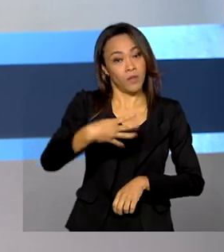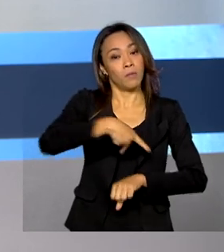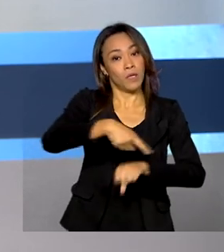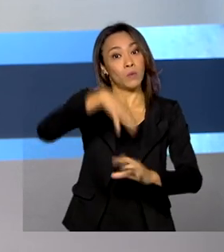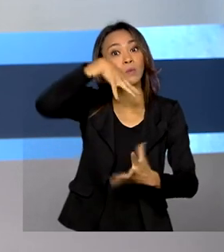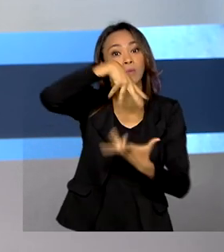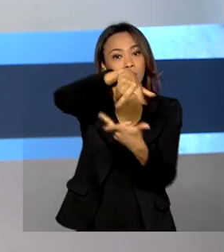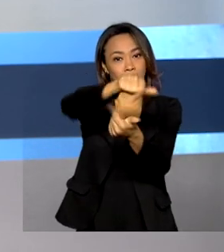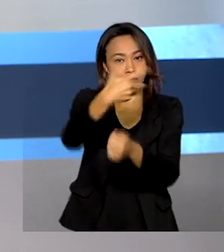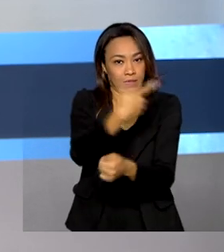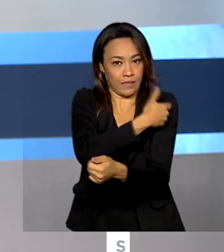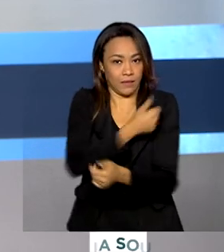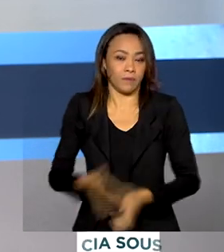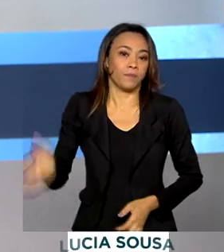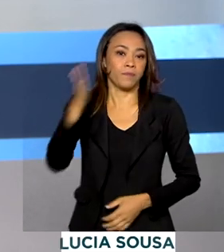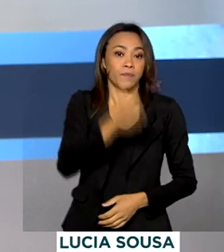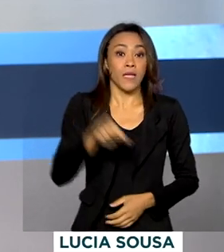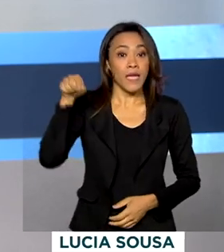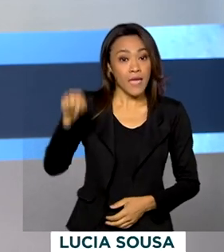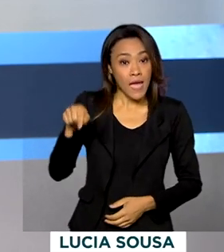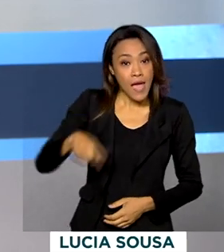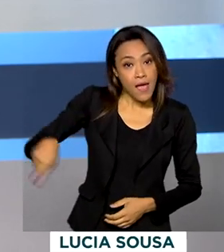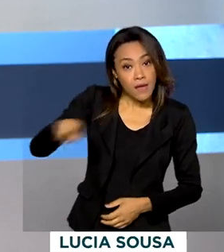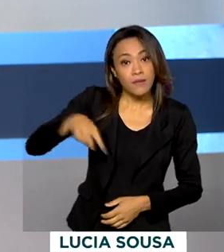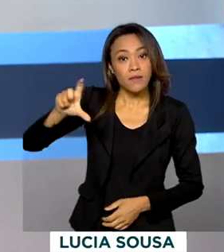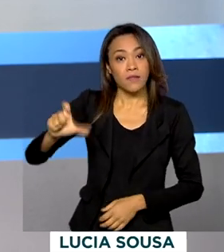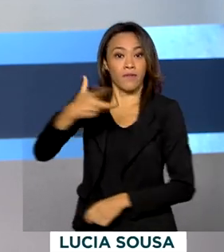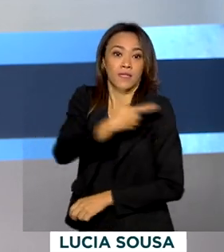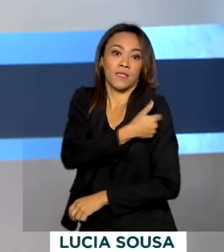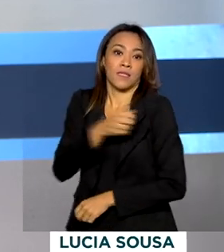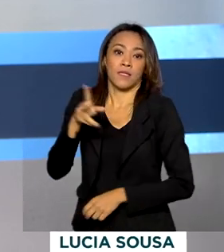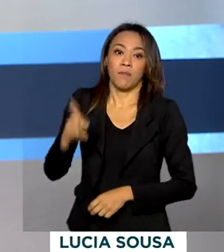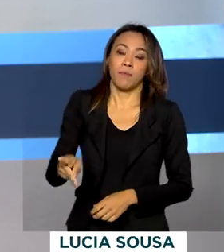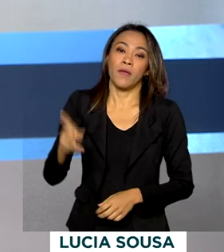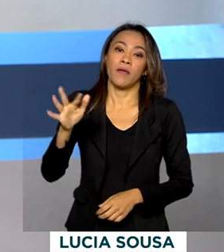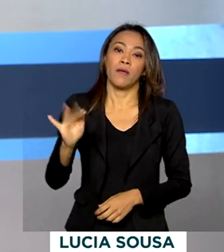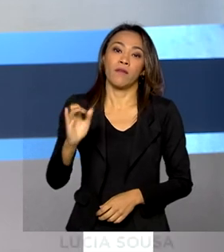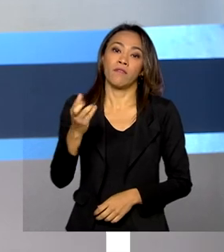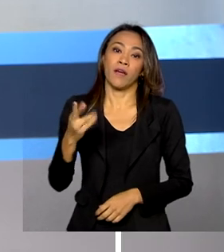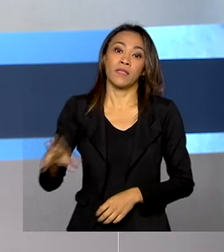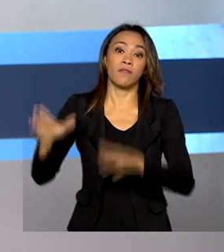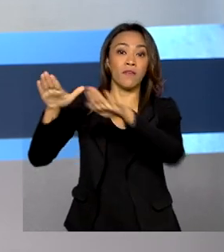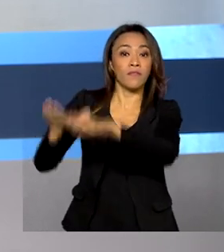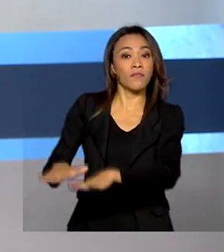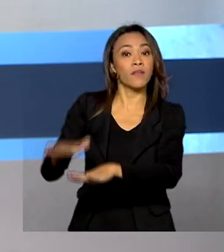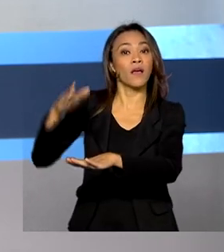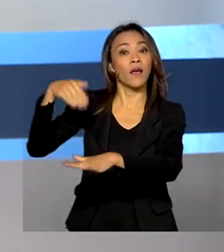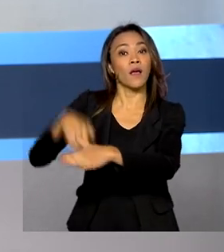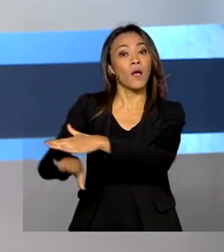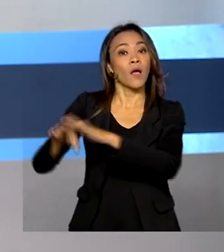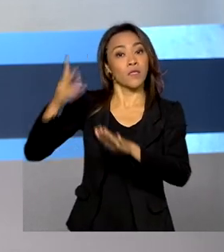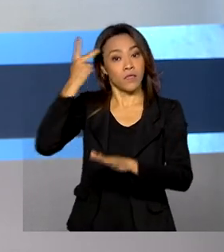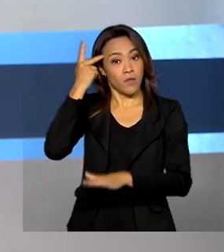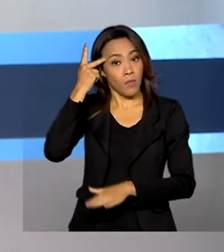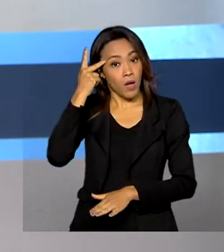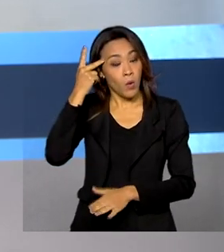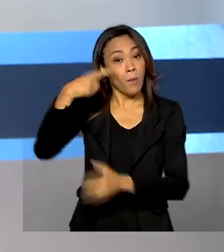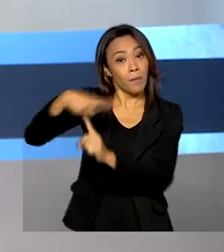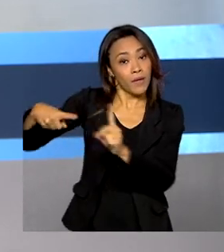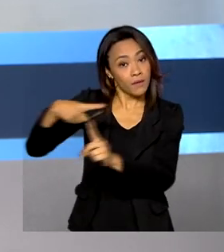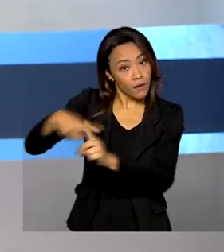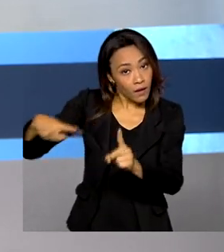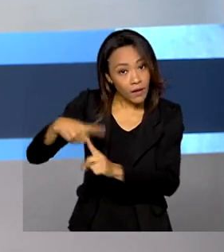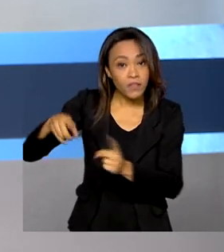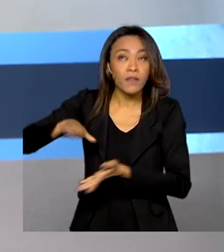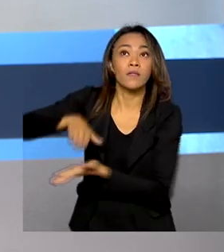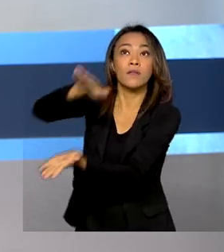E essas vacinas da Pfizer vão ficar armazenadas em uma estrutura em Guarulhos, São Paulo. Metade do carregamento começa a ser enviado hoje aos estados